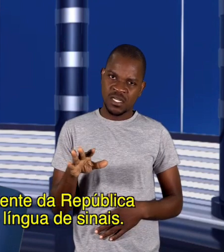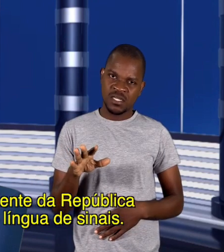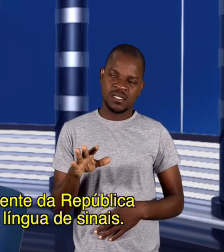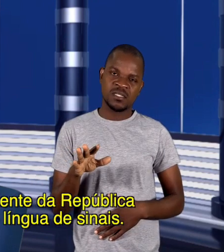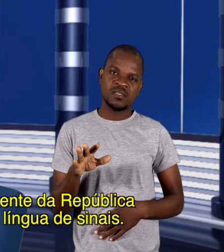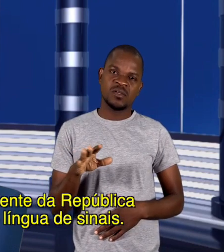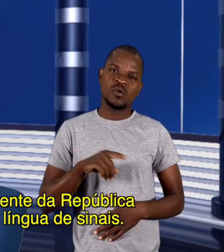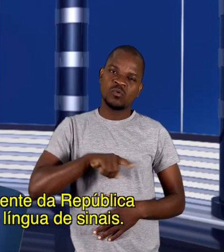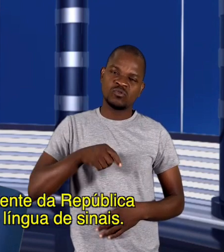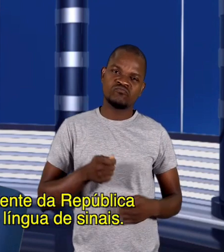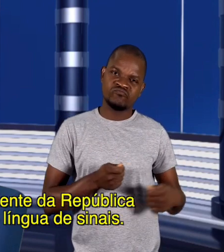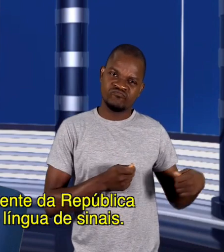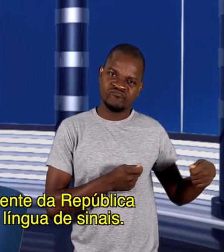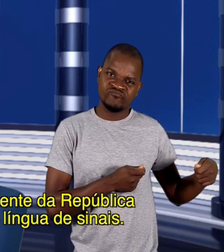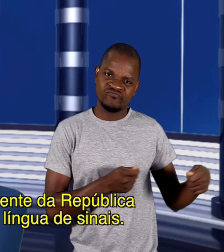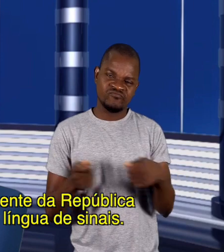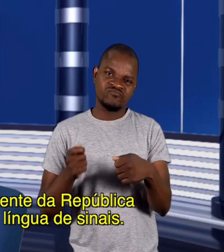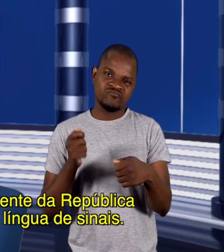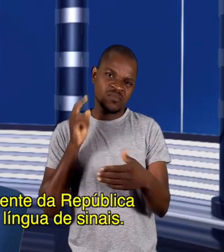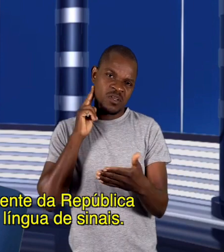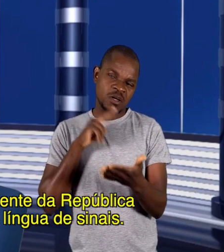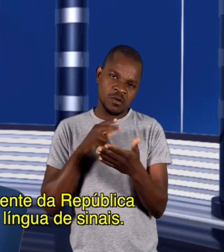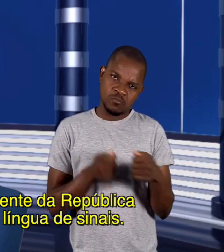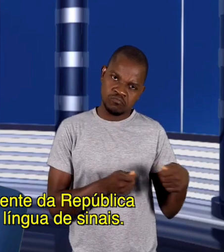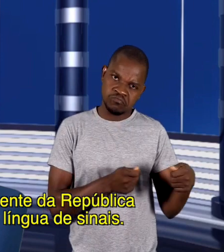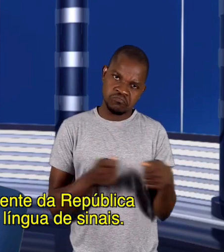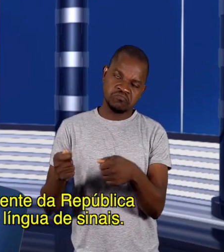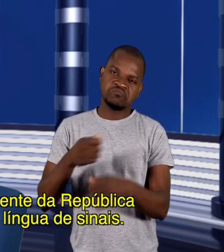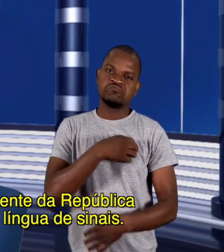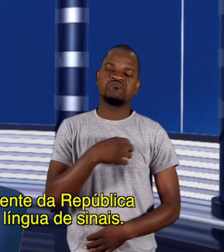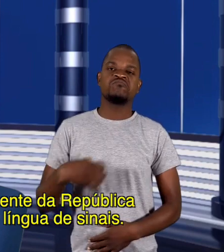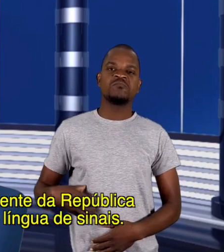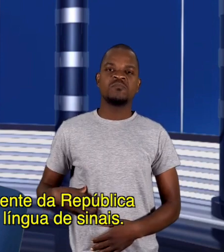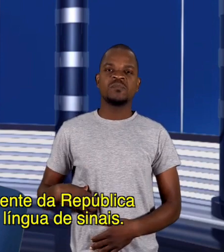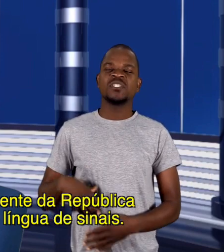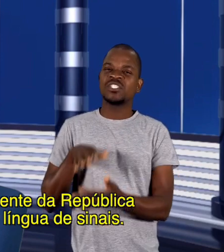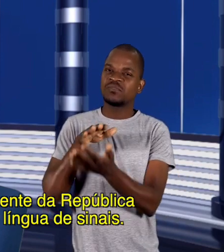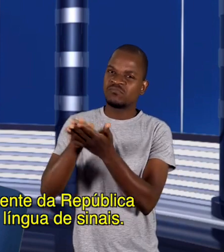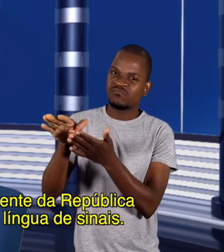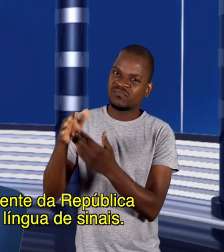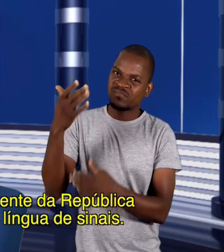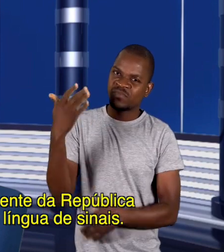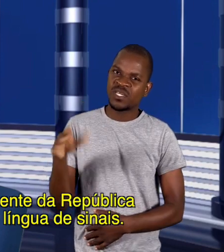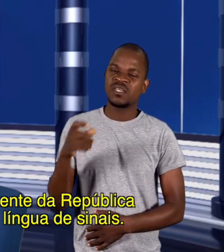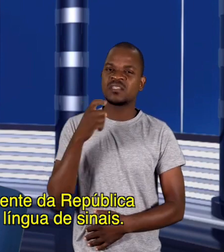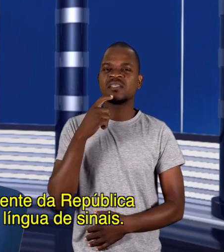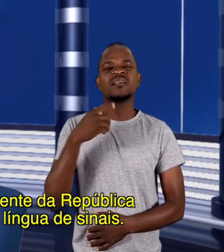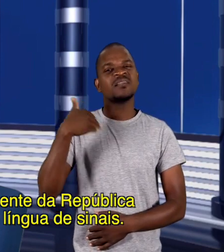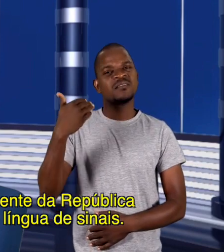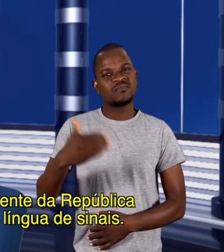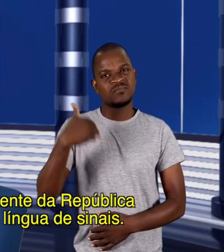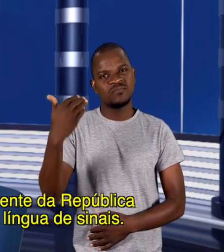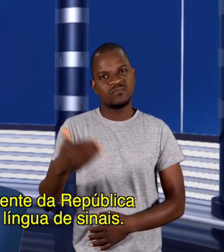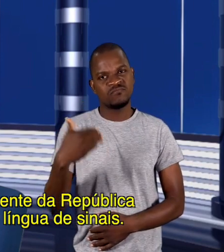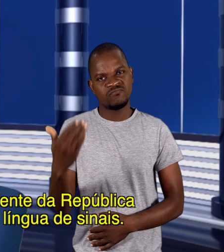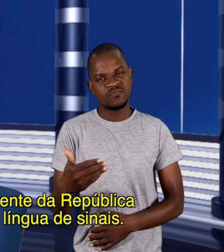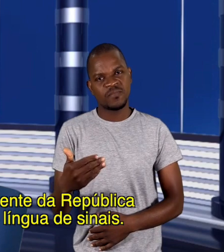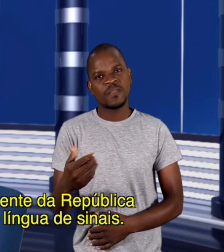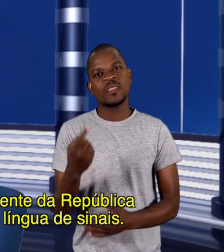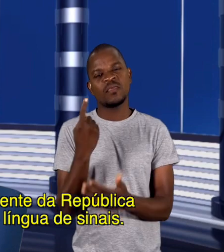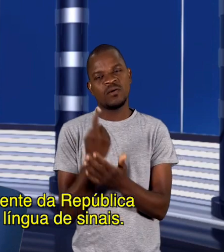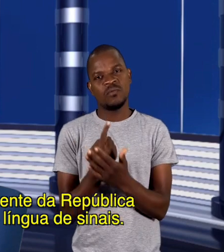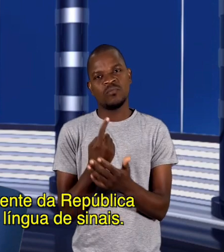carta ao presidente da república apelar que nas suas intervenções sobre o Covid-19 estivesse lá